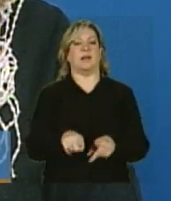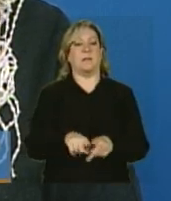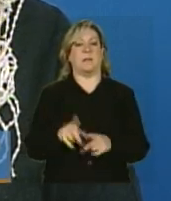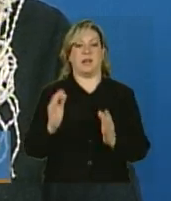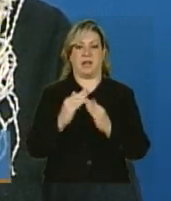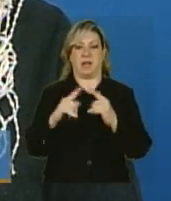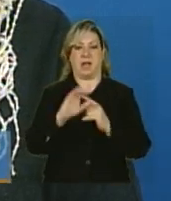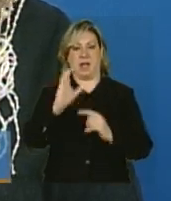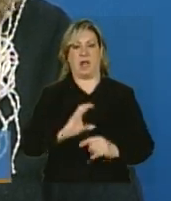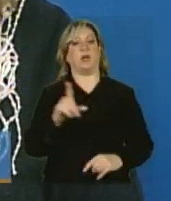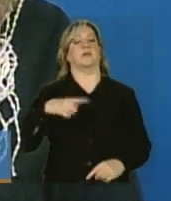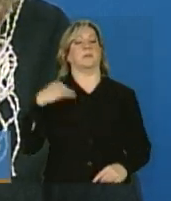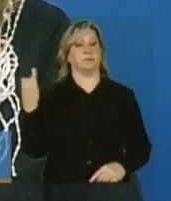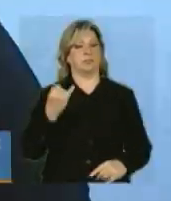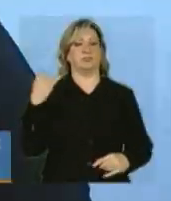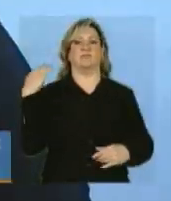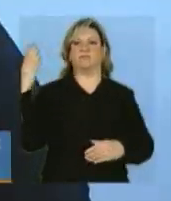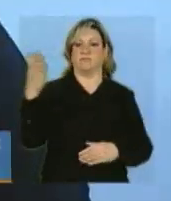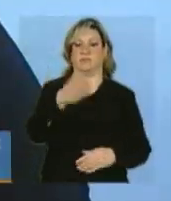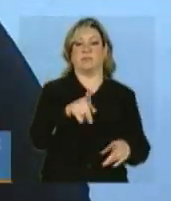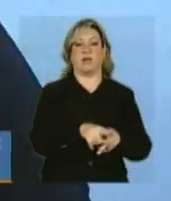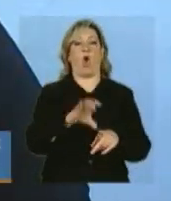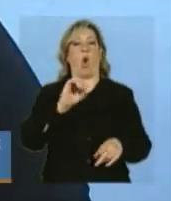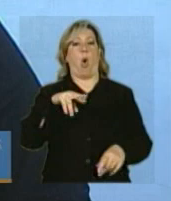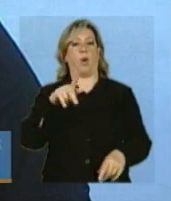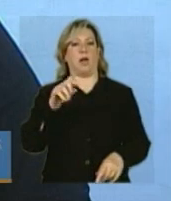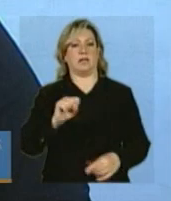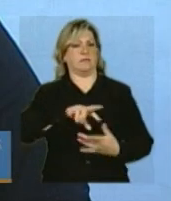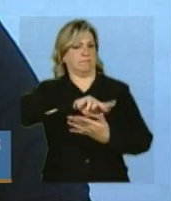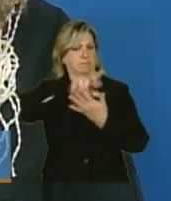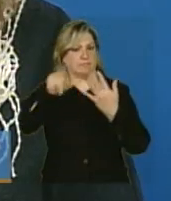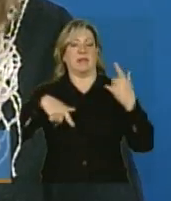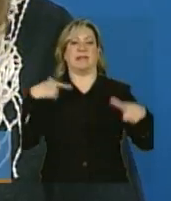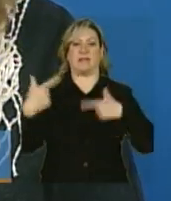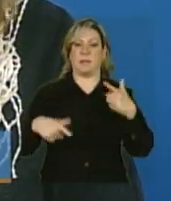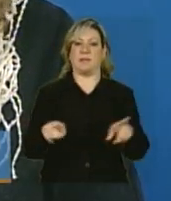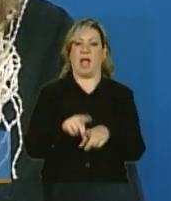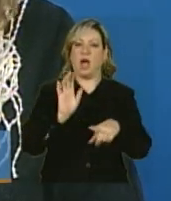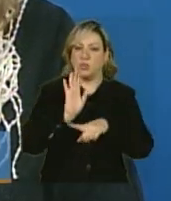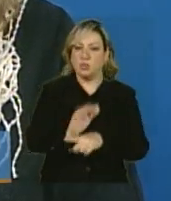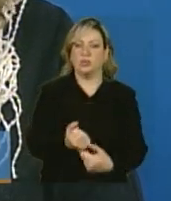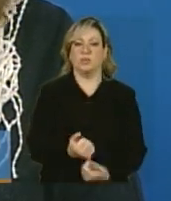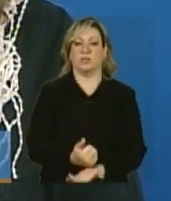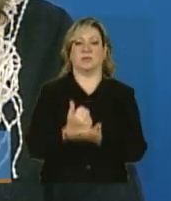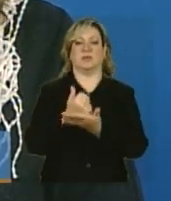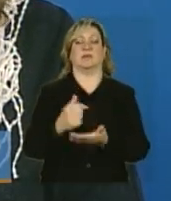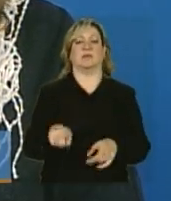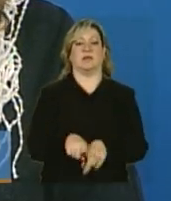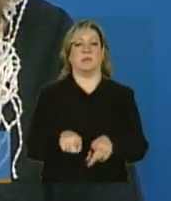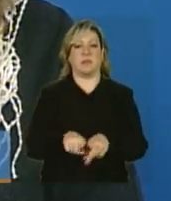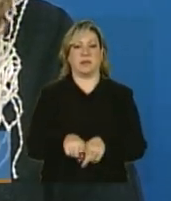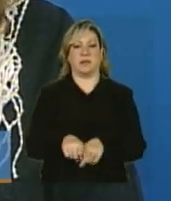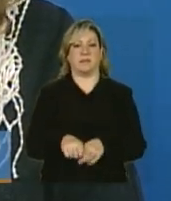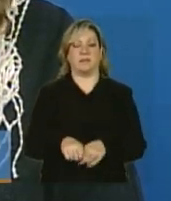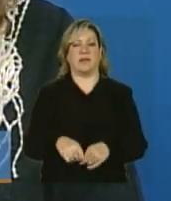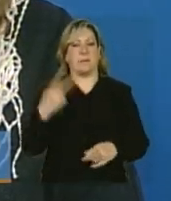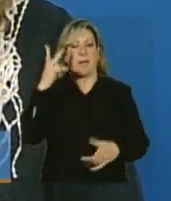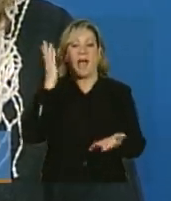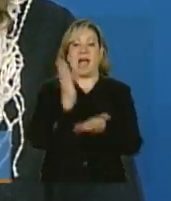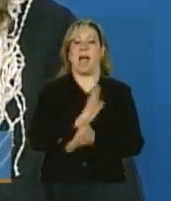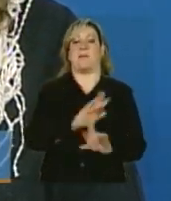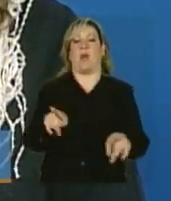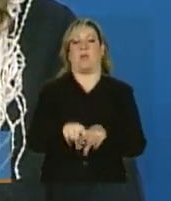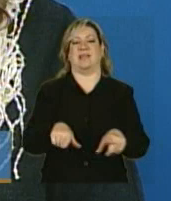sobre isso. Várias ONGs vêm trabalhando com apoio, né, à tentativa de